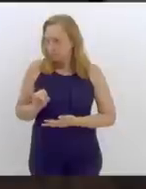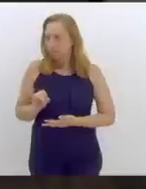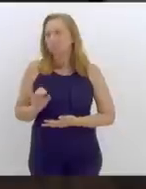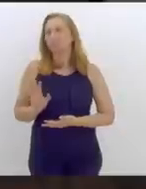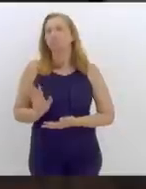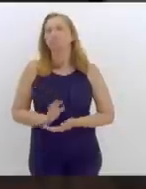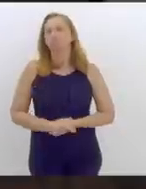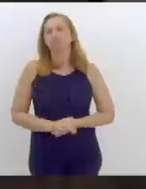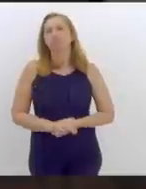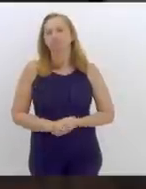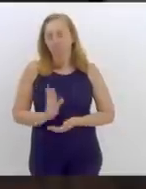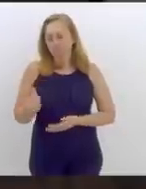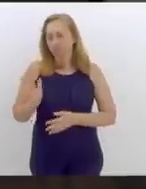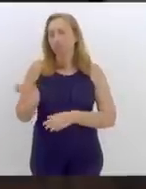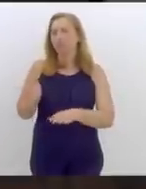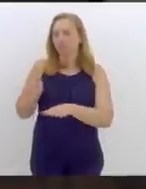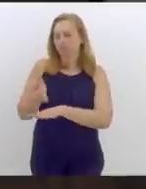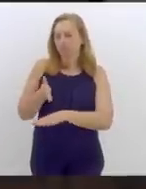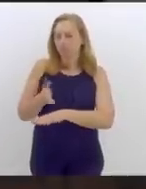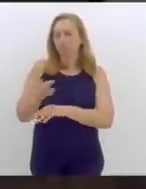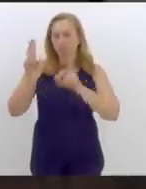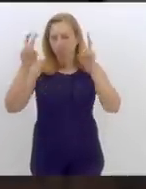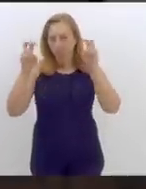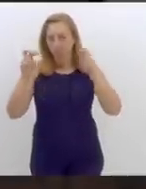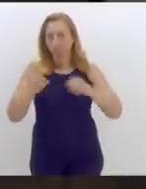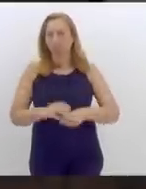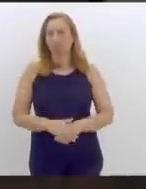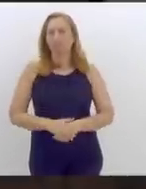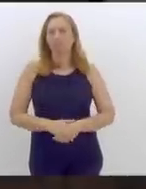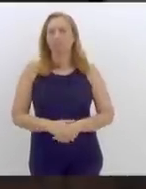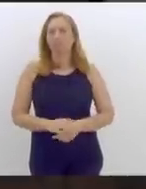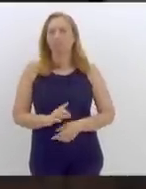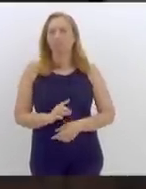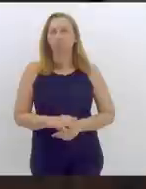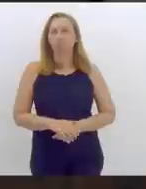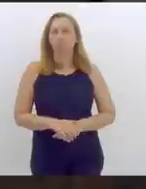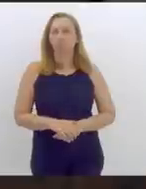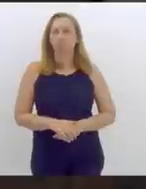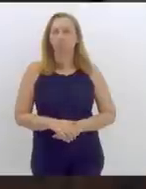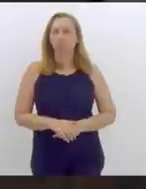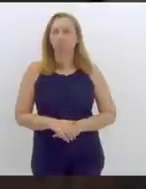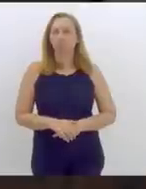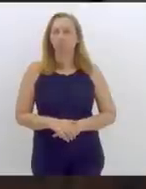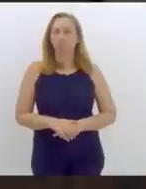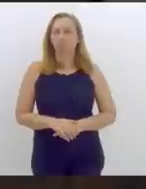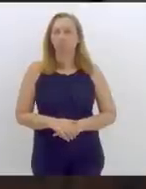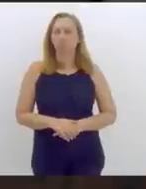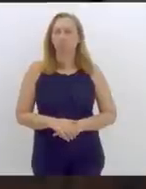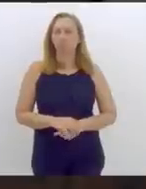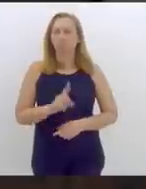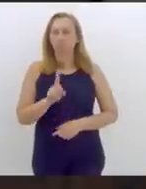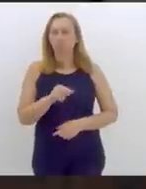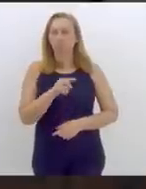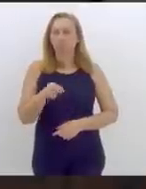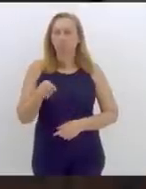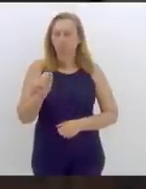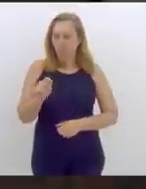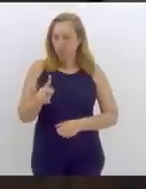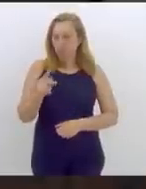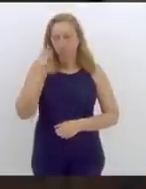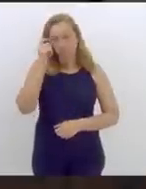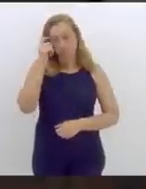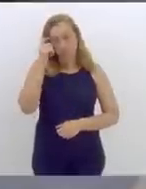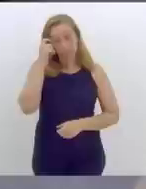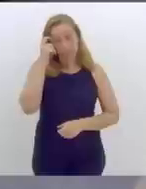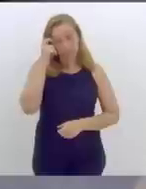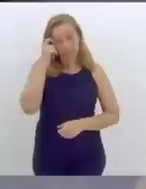nós vamos entrar nisso aí nós vamos falar agora sobre os excluídos Tá ok excluídos pode ser tranquilo vamos falar